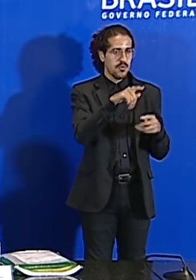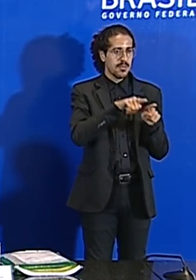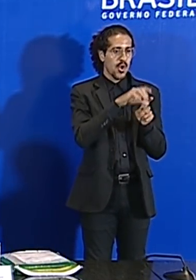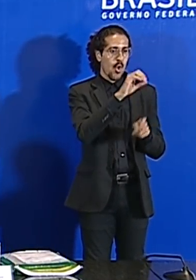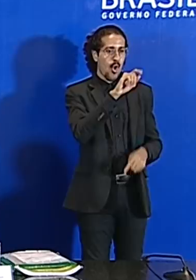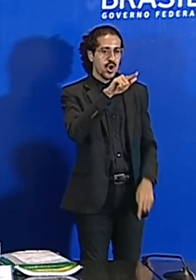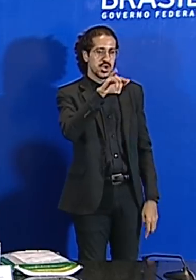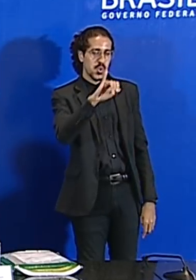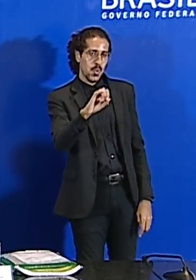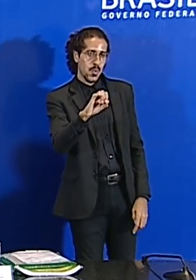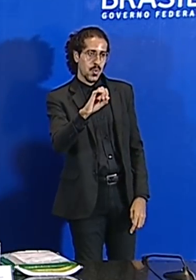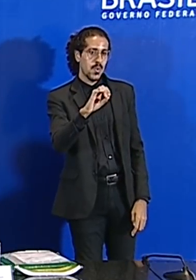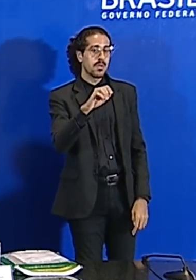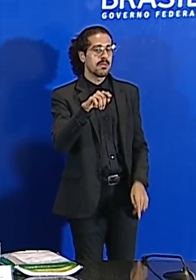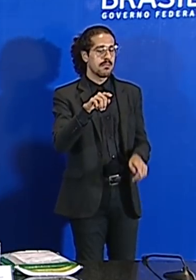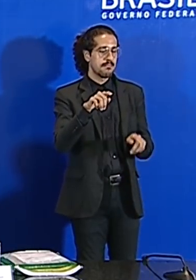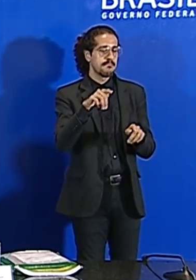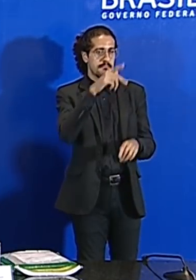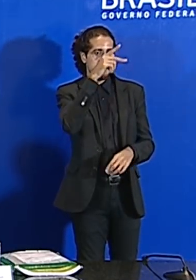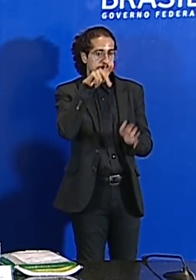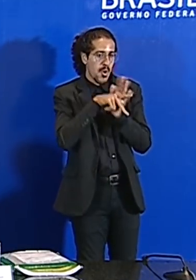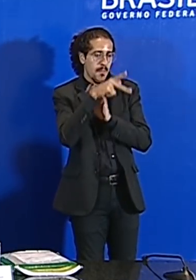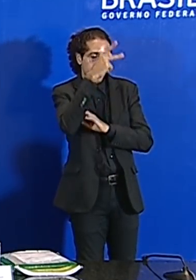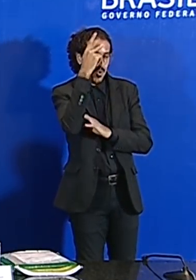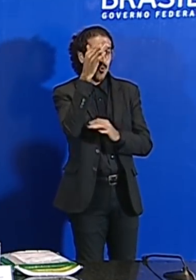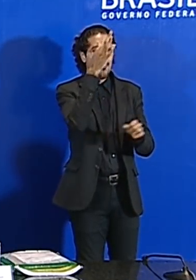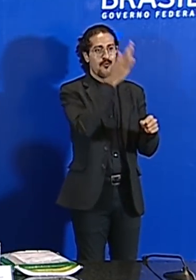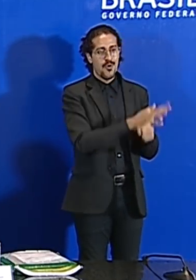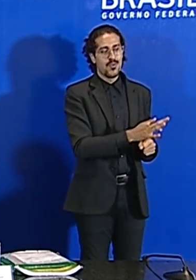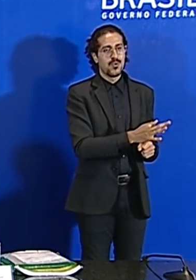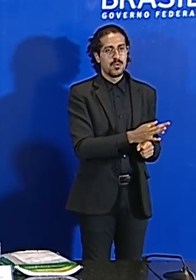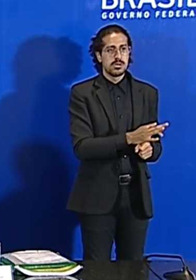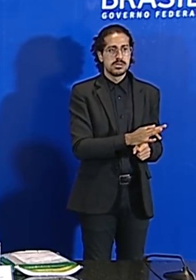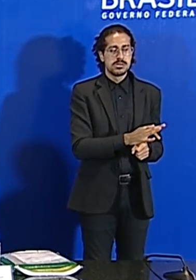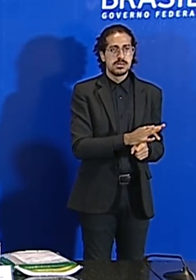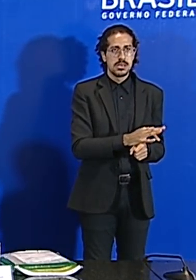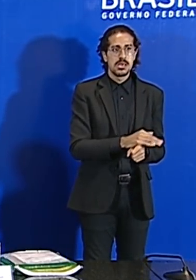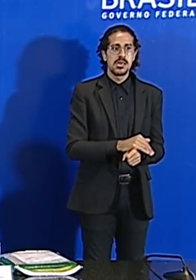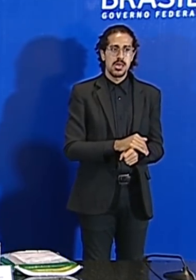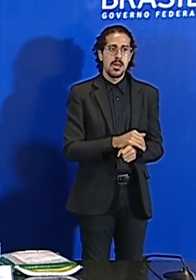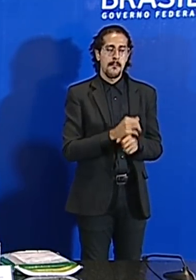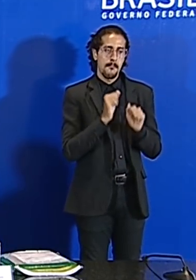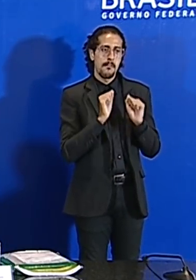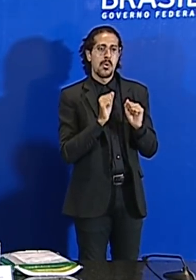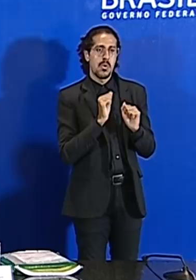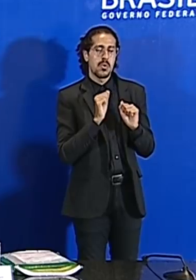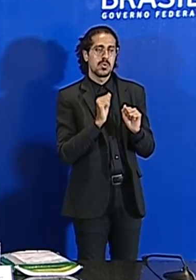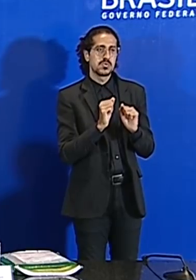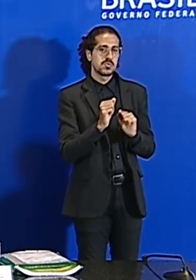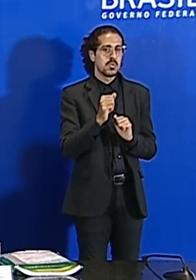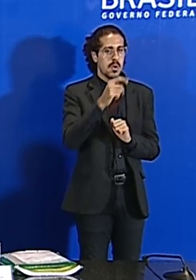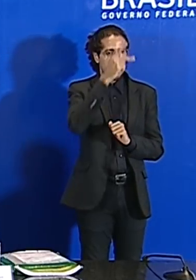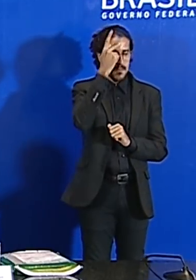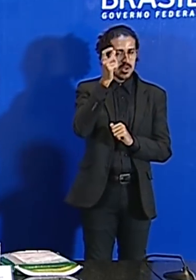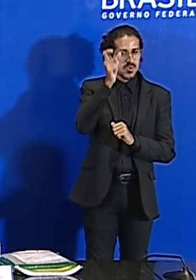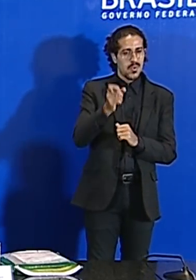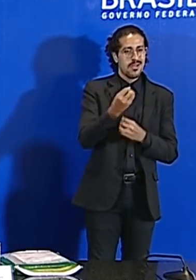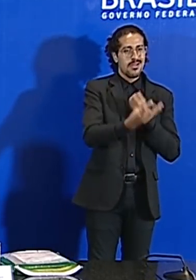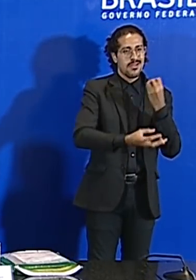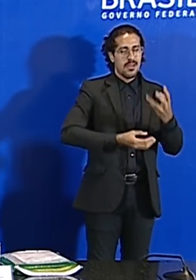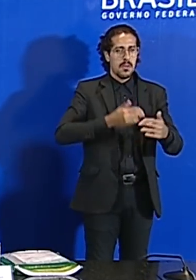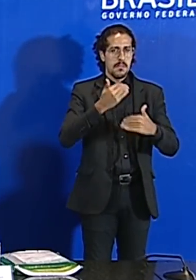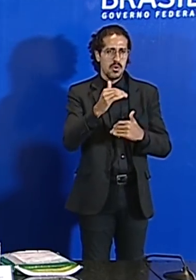que faltaram, entendeu? Então, provavelmente foi um aplicador, provavelmente, tudo provavelmente, né?